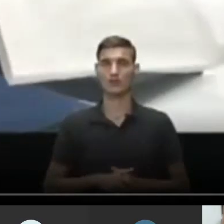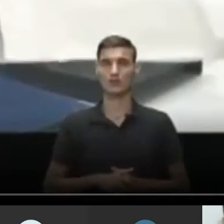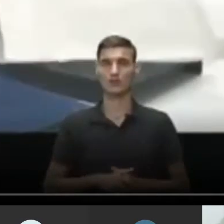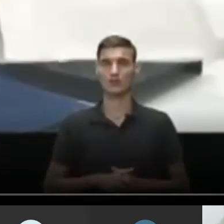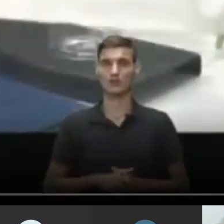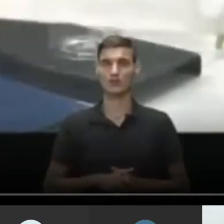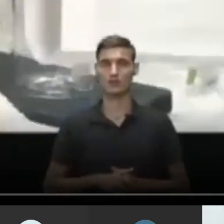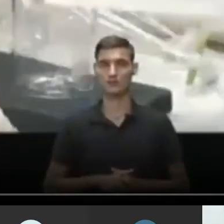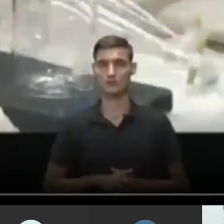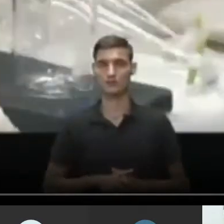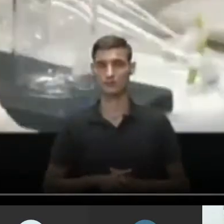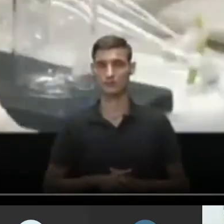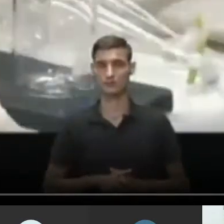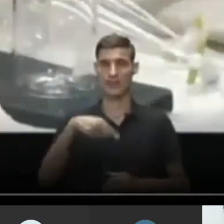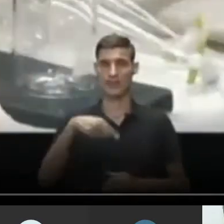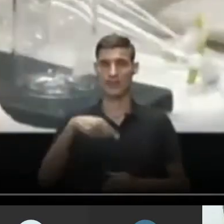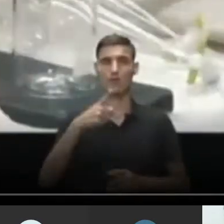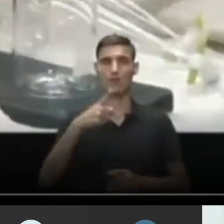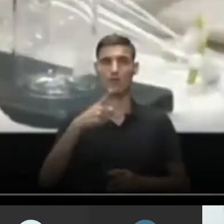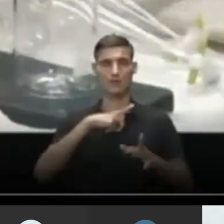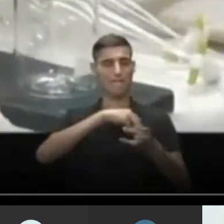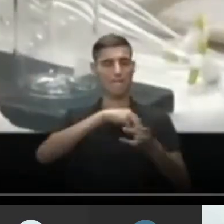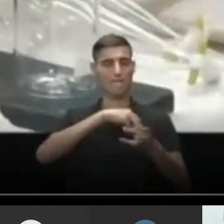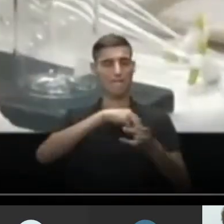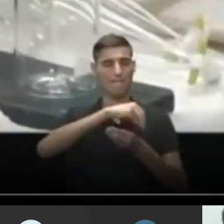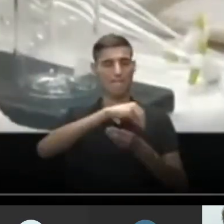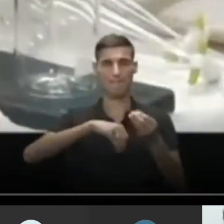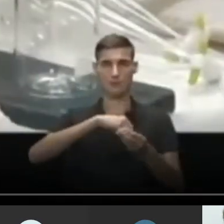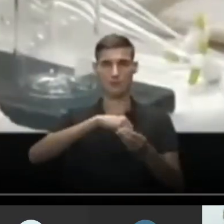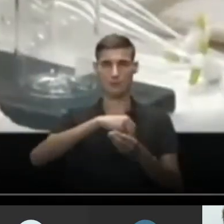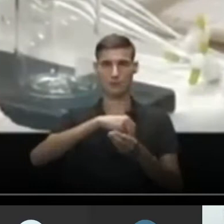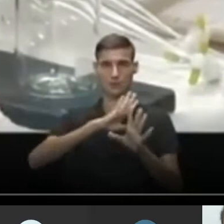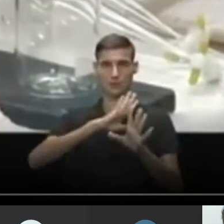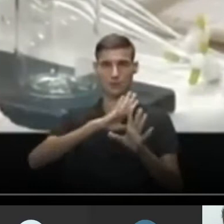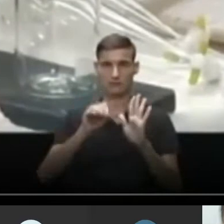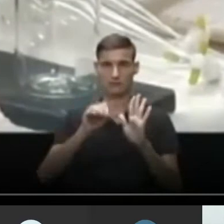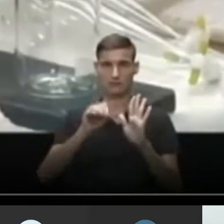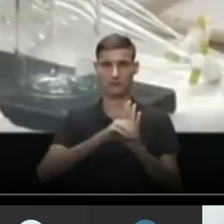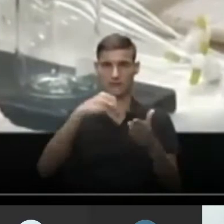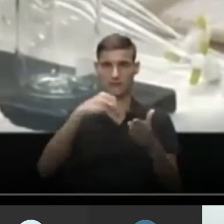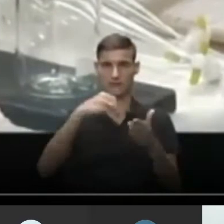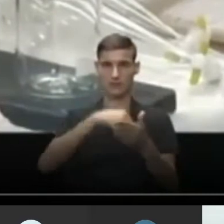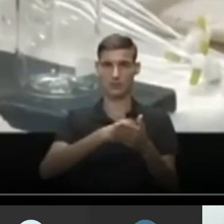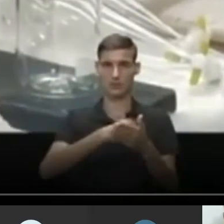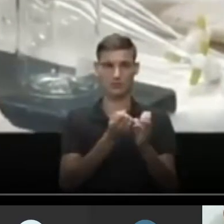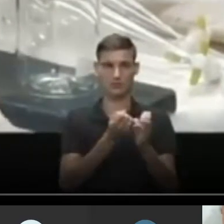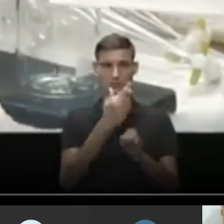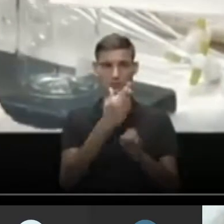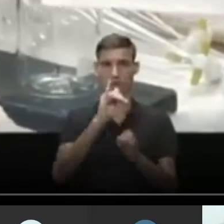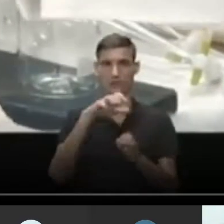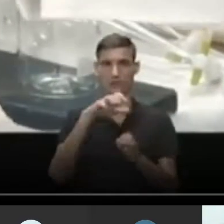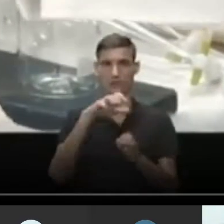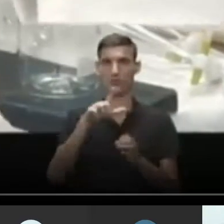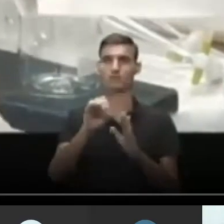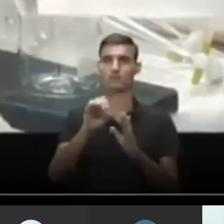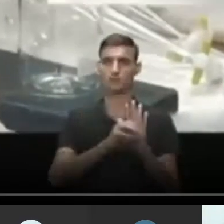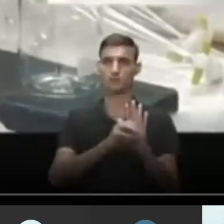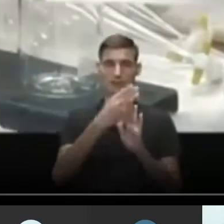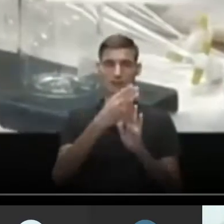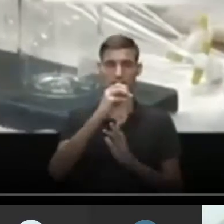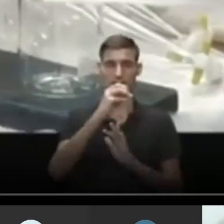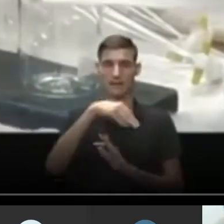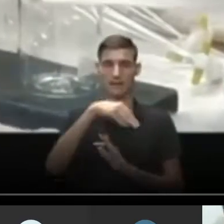pesou. No caso aí, dessa vidraria, desse funil aí, tem uma acetofenona, certo? Então, você agita um